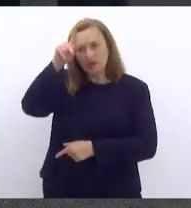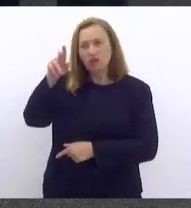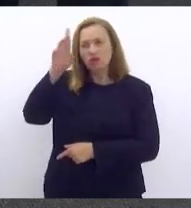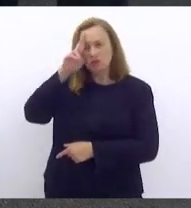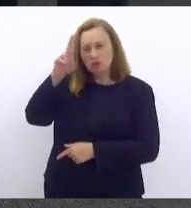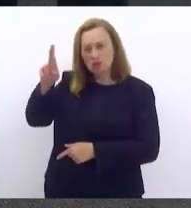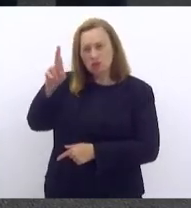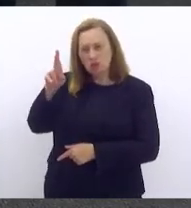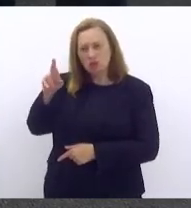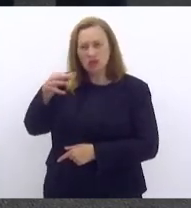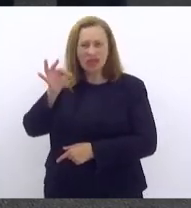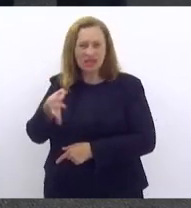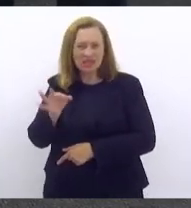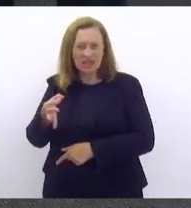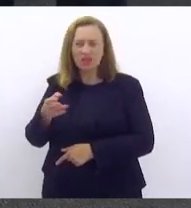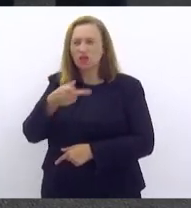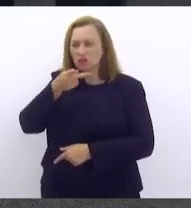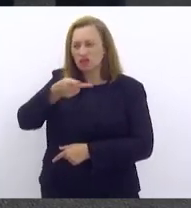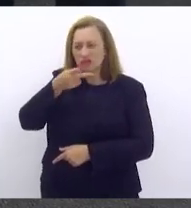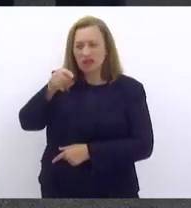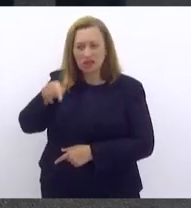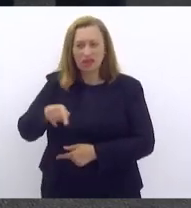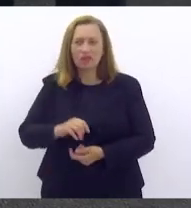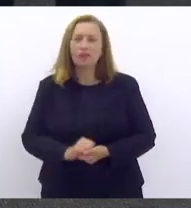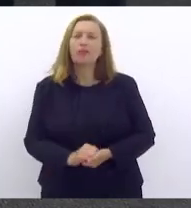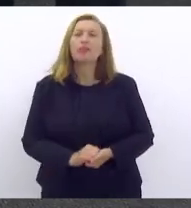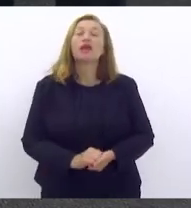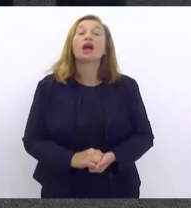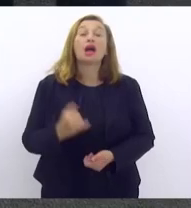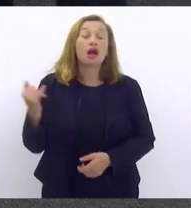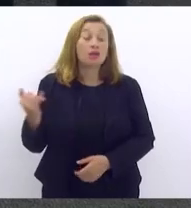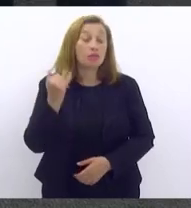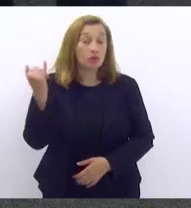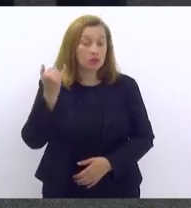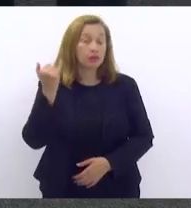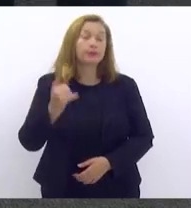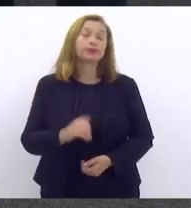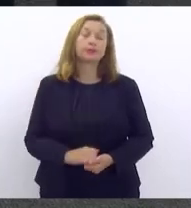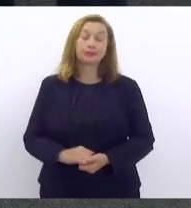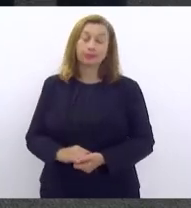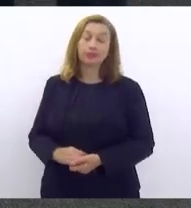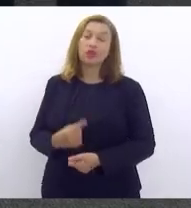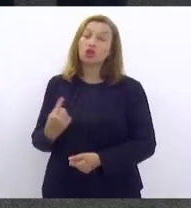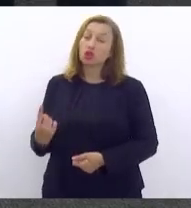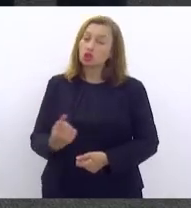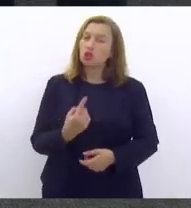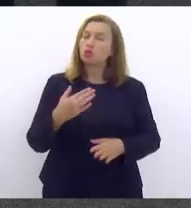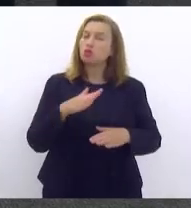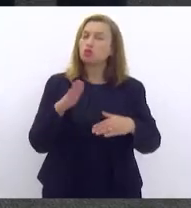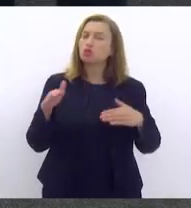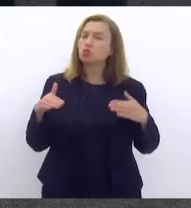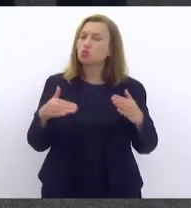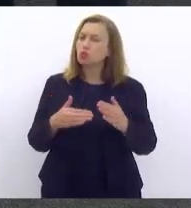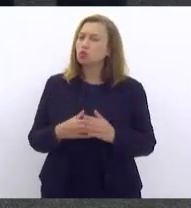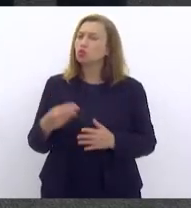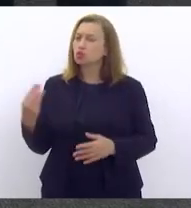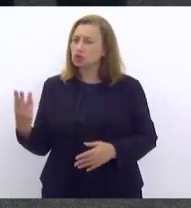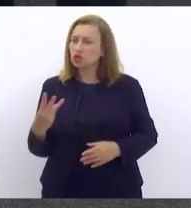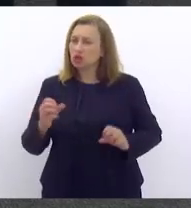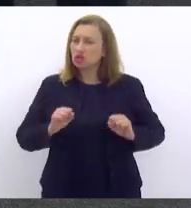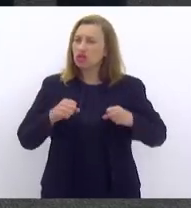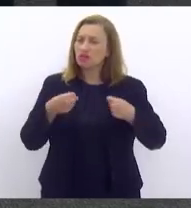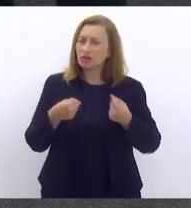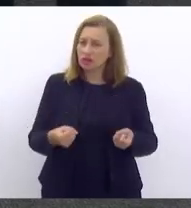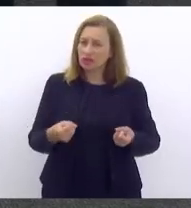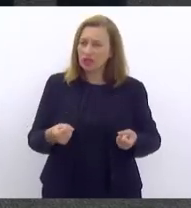muito preciso quando faz essa menção aqui. É importante que nós todos, nós três, defendemos as